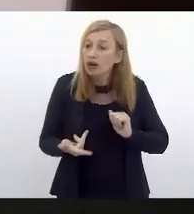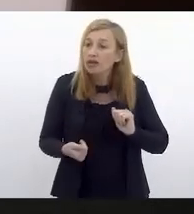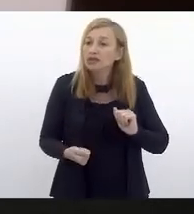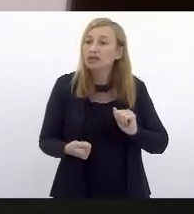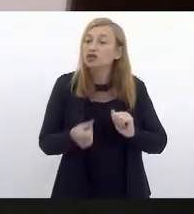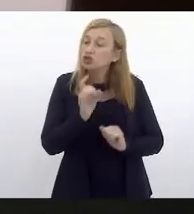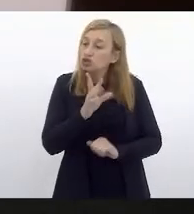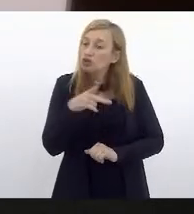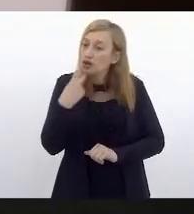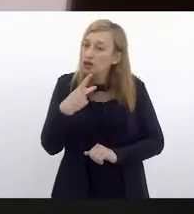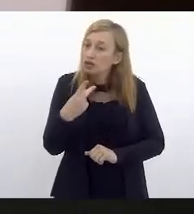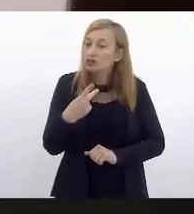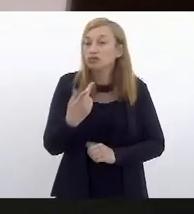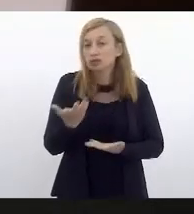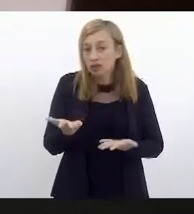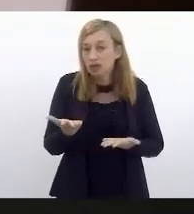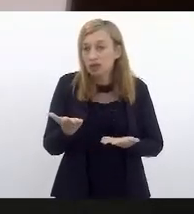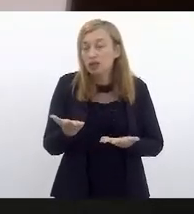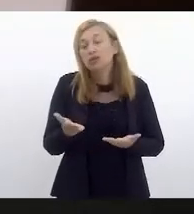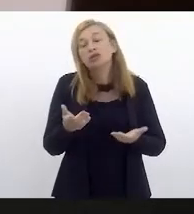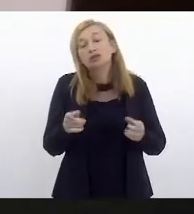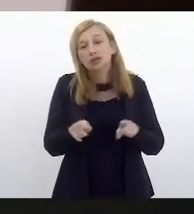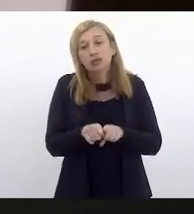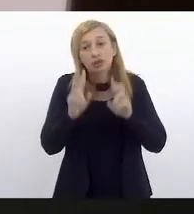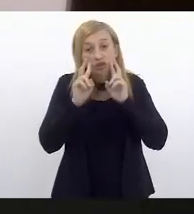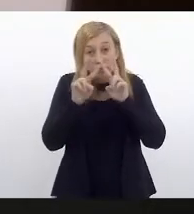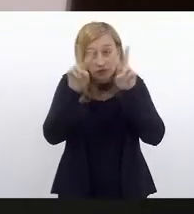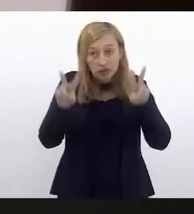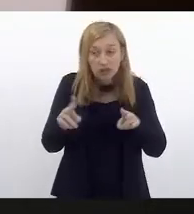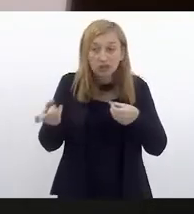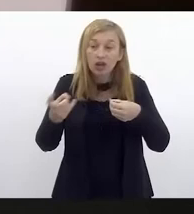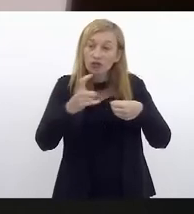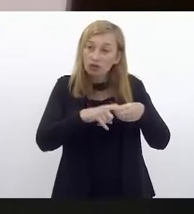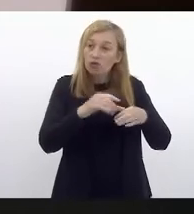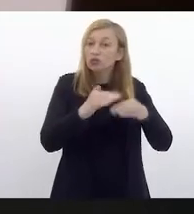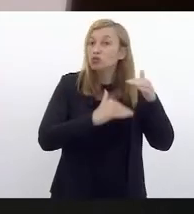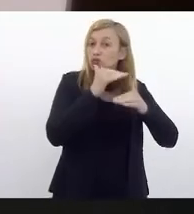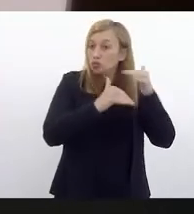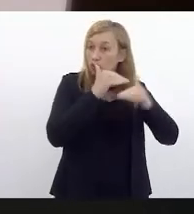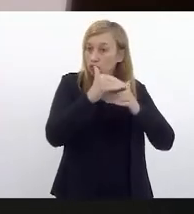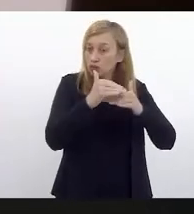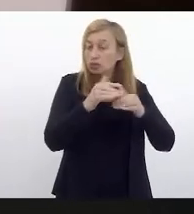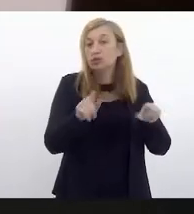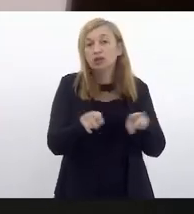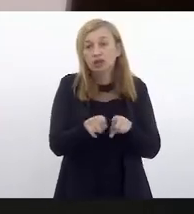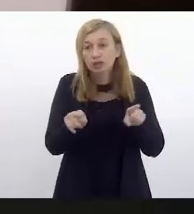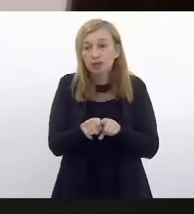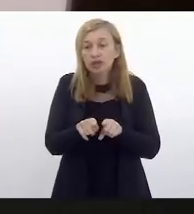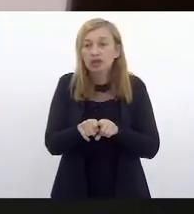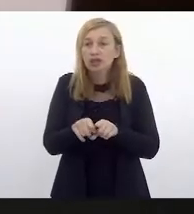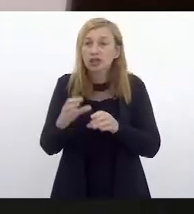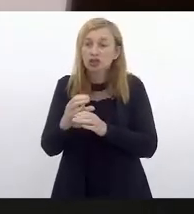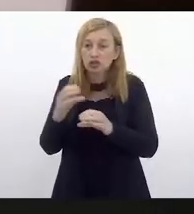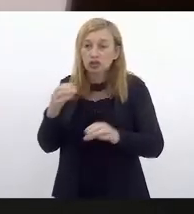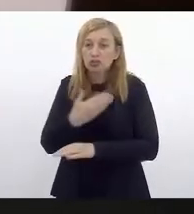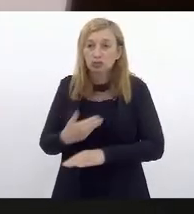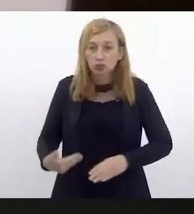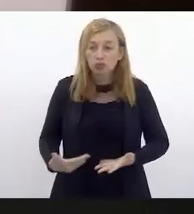só estou fazendo menção que a gente também está visando a retomada do desenvolvimento, passa também pela engenharia